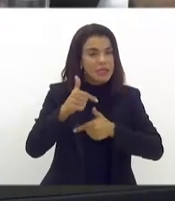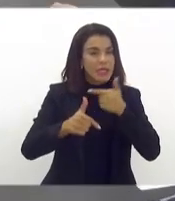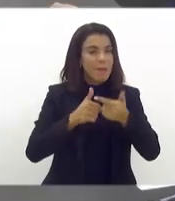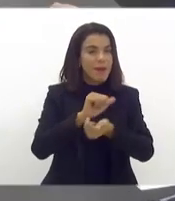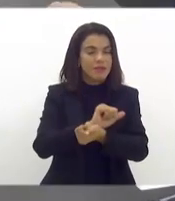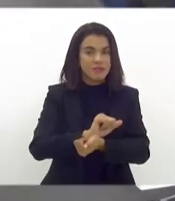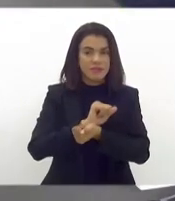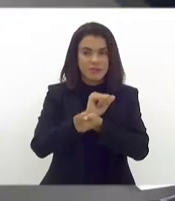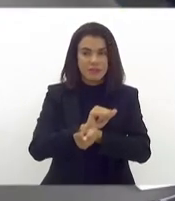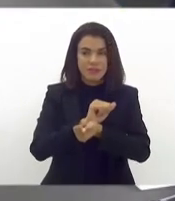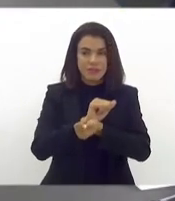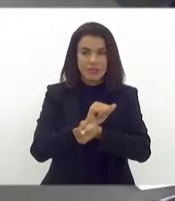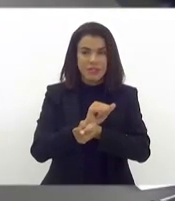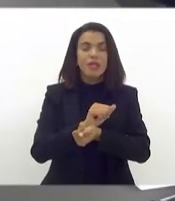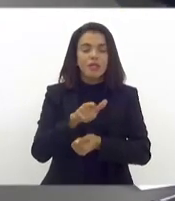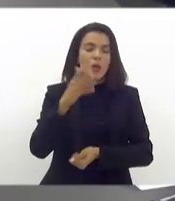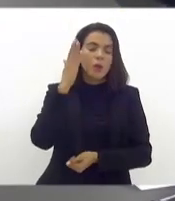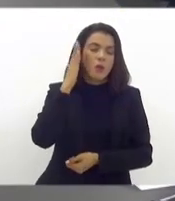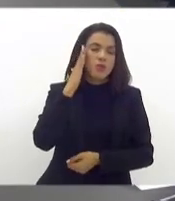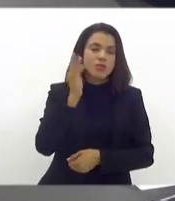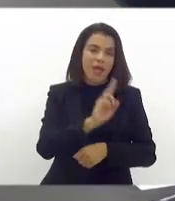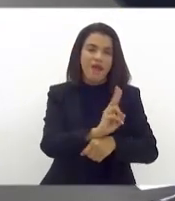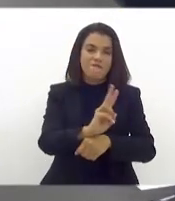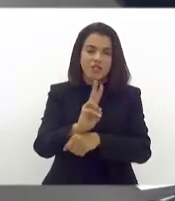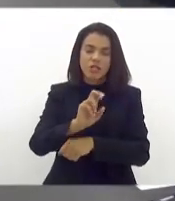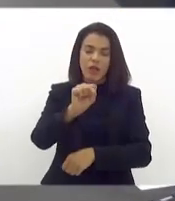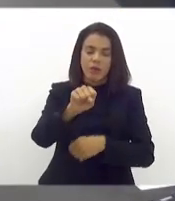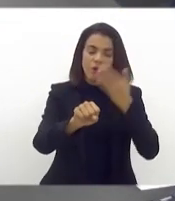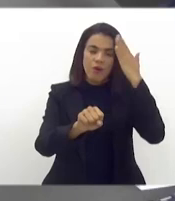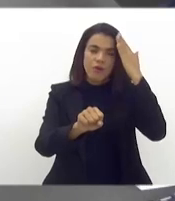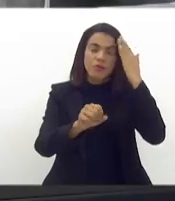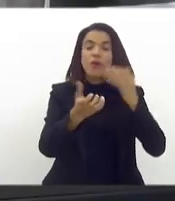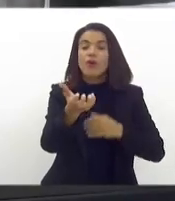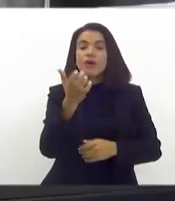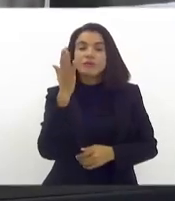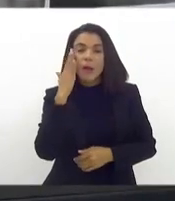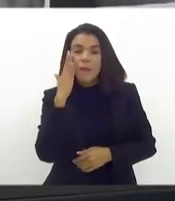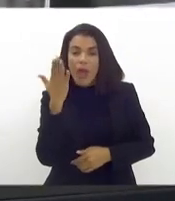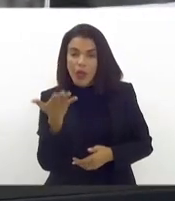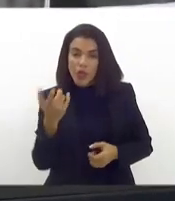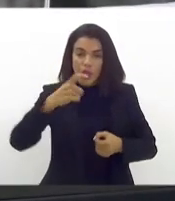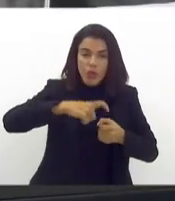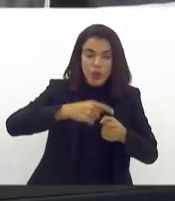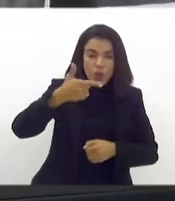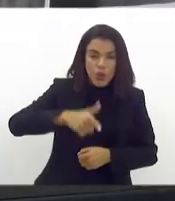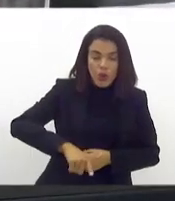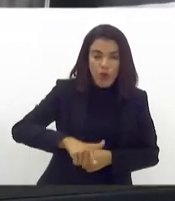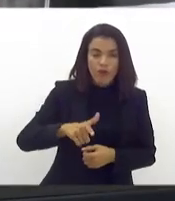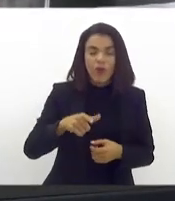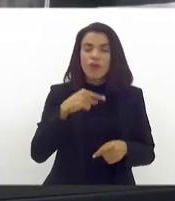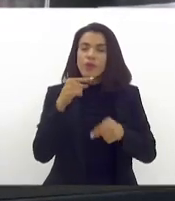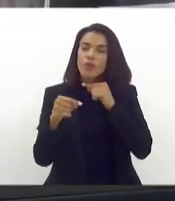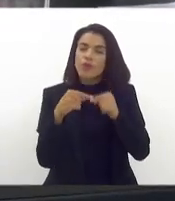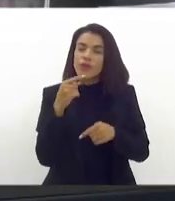questão fiscal. Não, eu sei. Não era organização do trabalho. Não, eu sei, mas eu estou só querendo saber se isso voltou aqui a CCJ, me veio aqui a